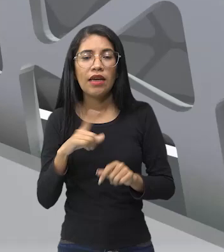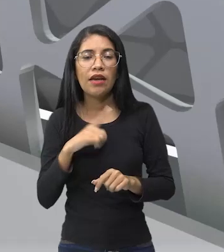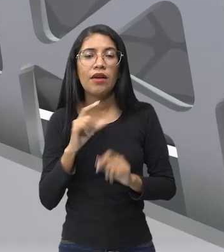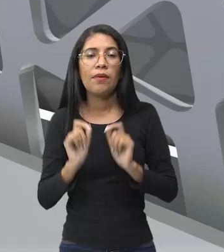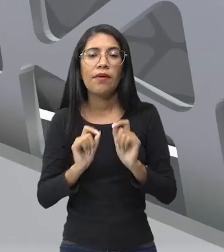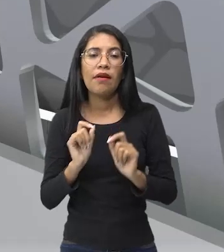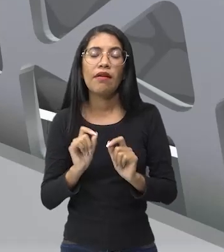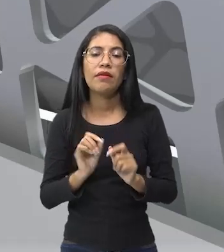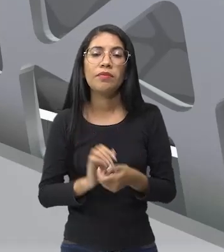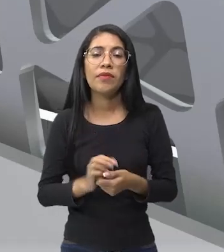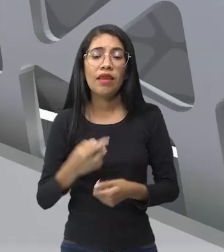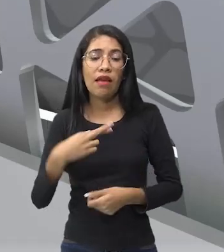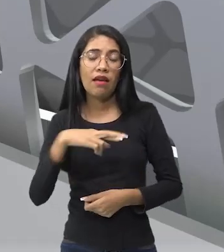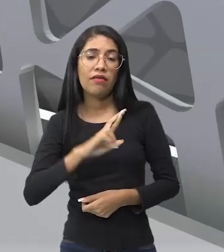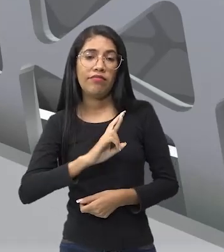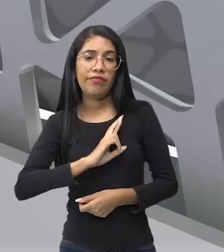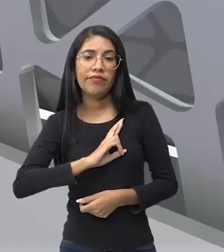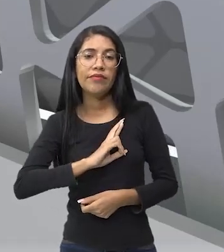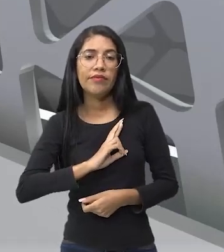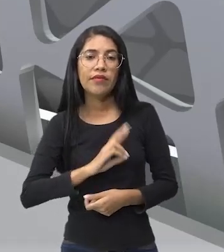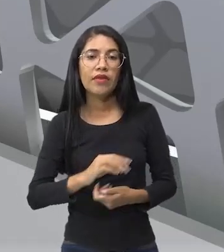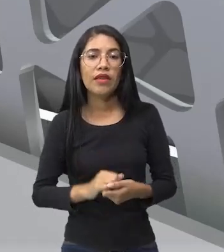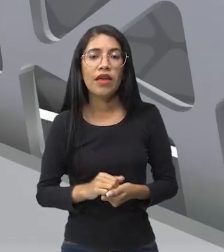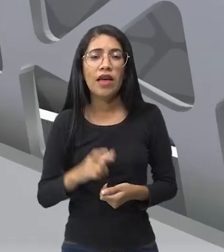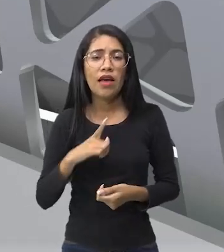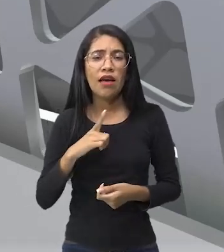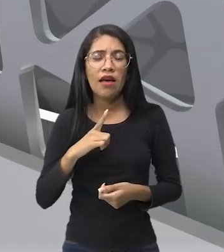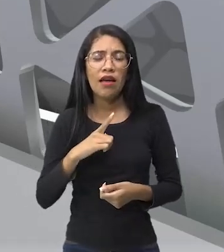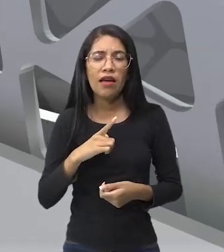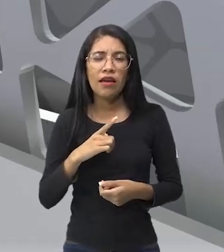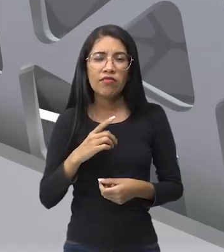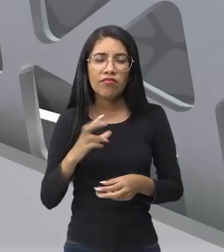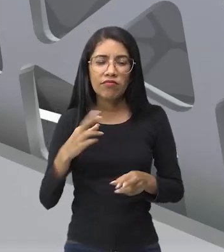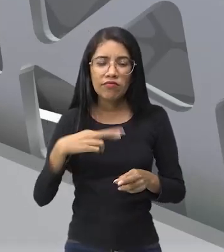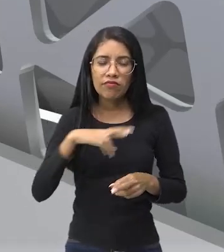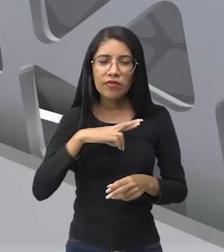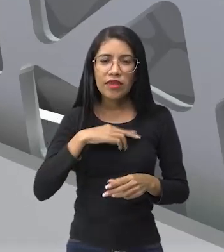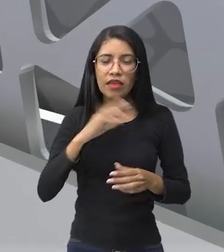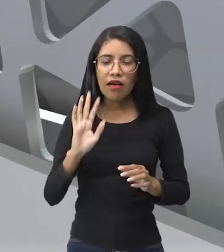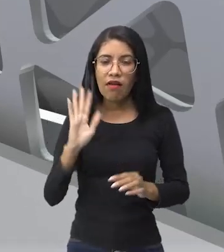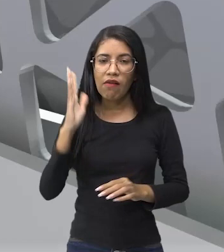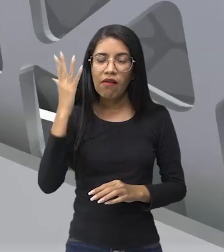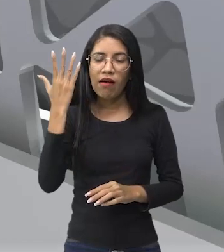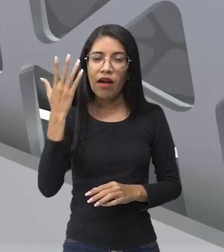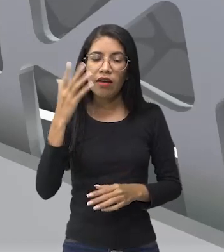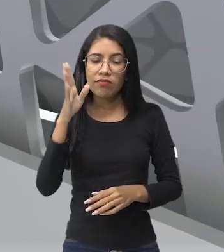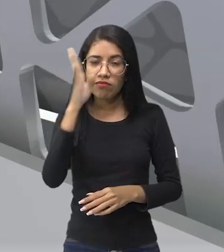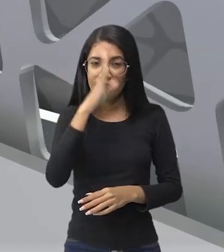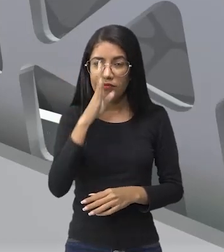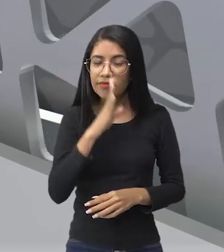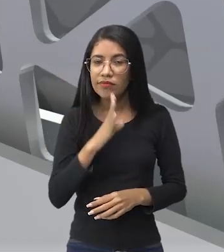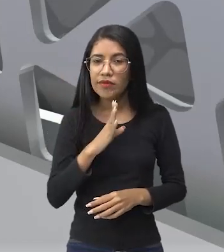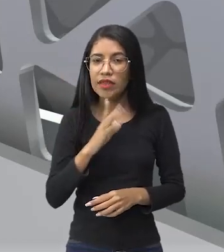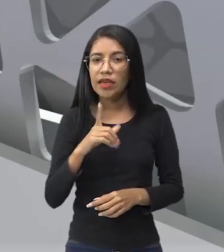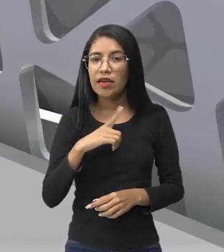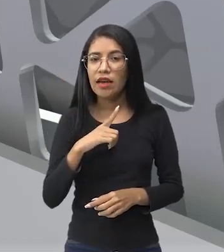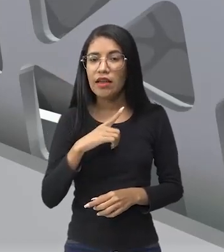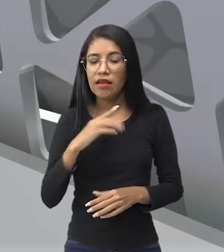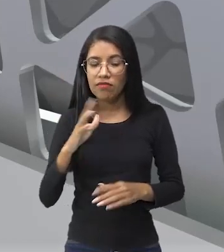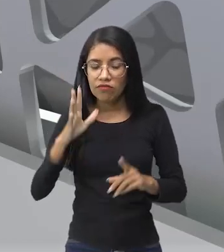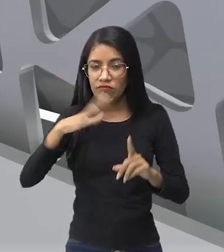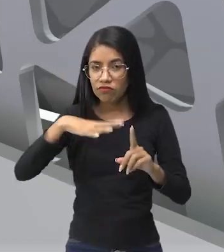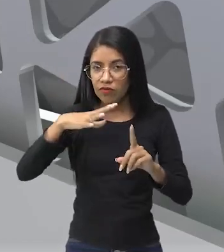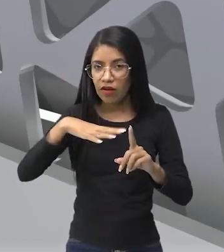trazer também a questão da religiosidade. São manifestações religiosas que acontecem no Brasil que teve